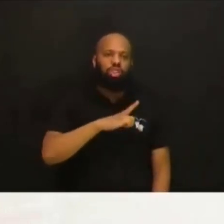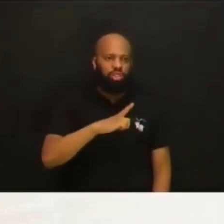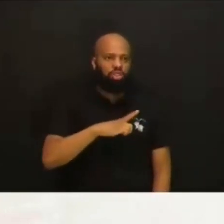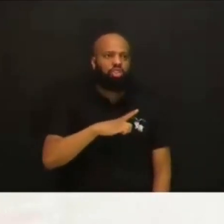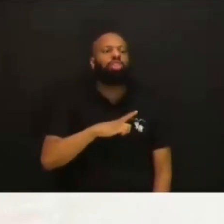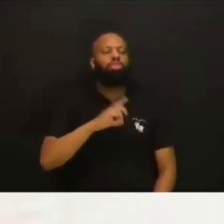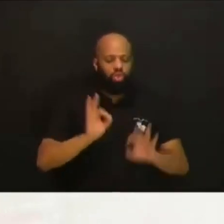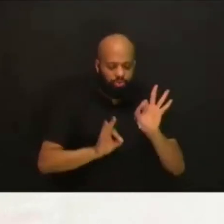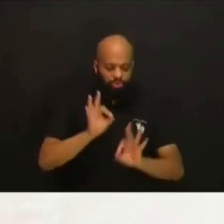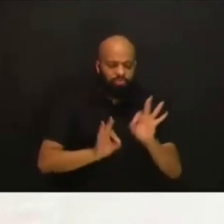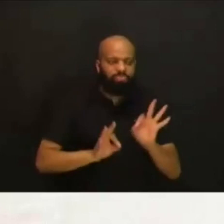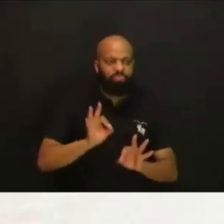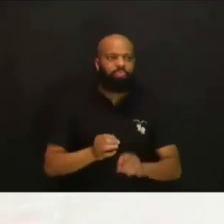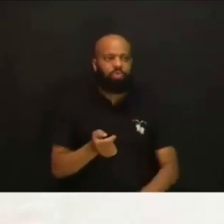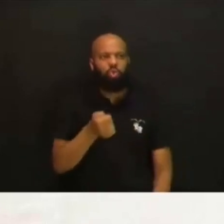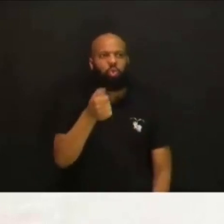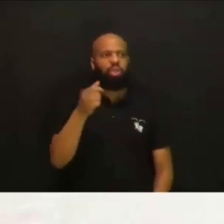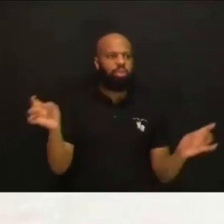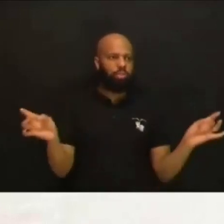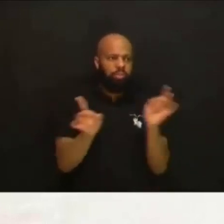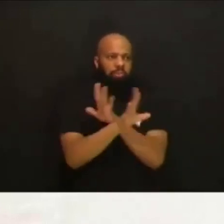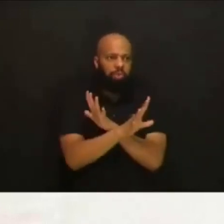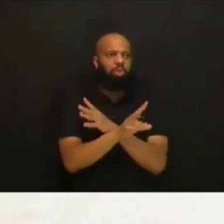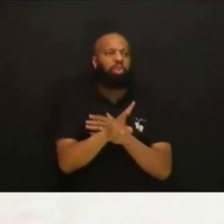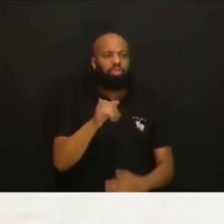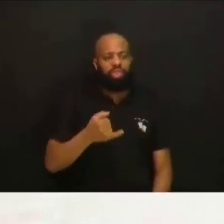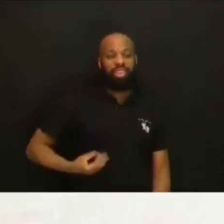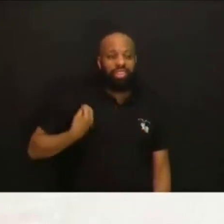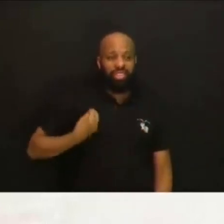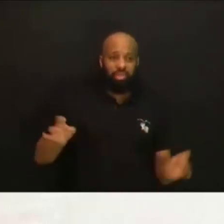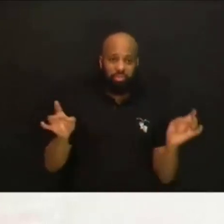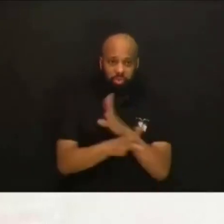se organizando e quase que prontos. Eles vão estar prontos na 20ª semana.